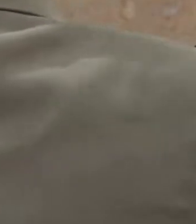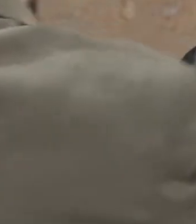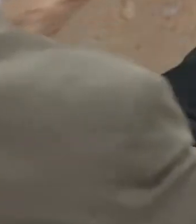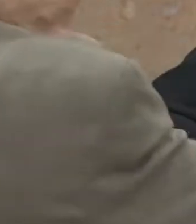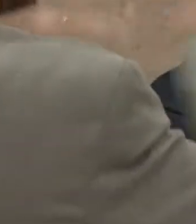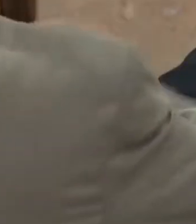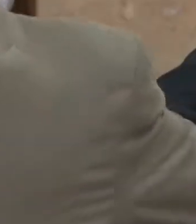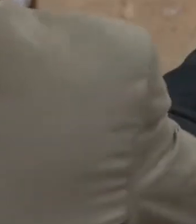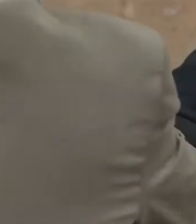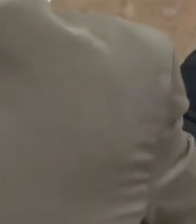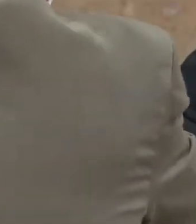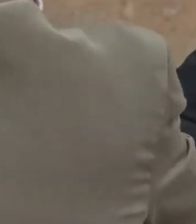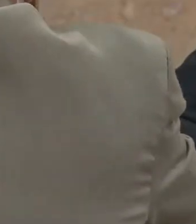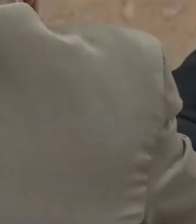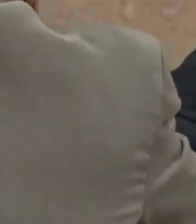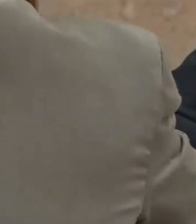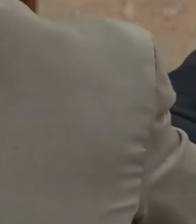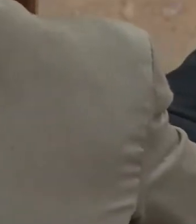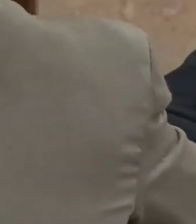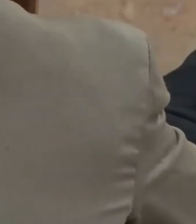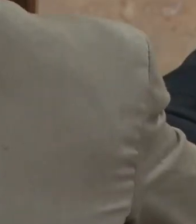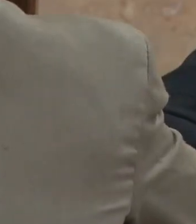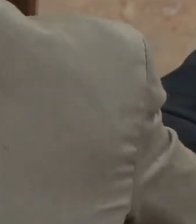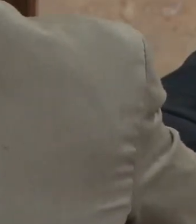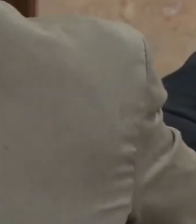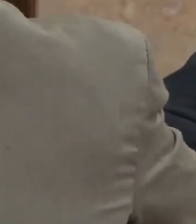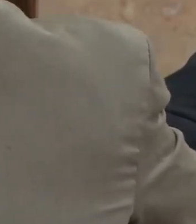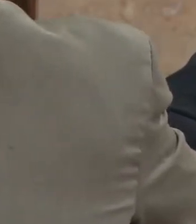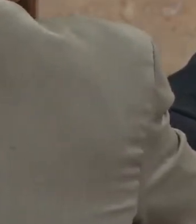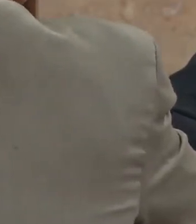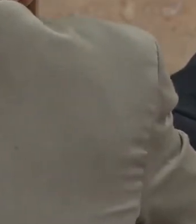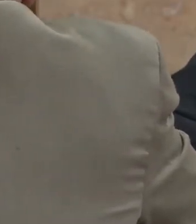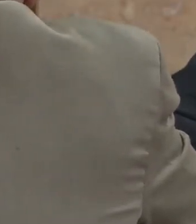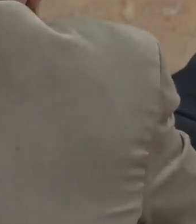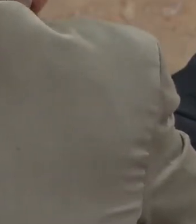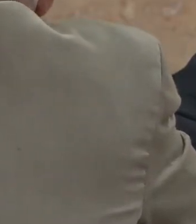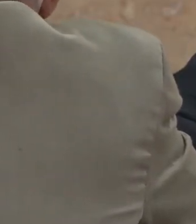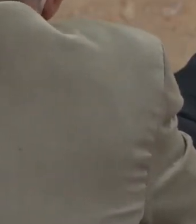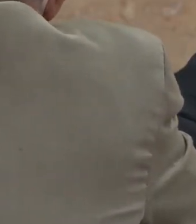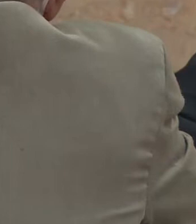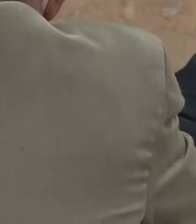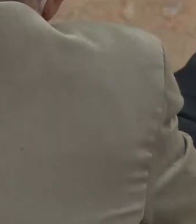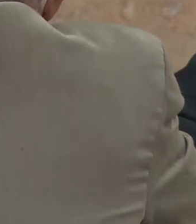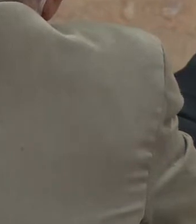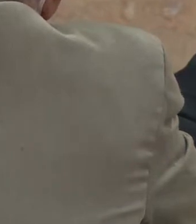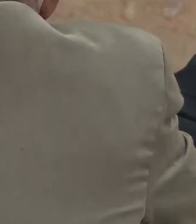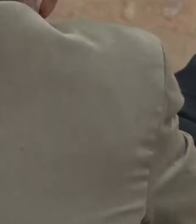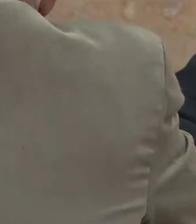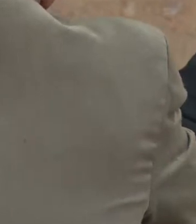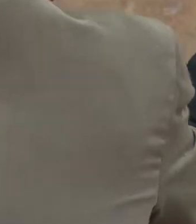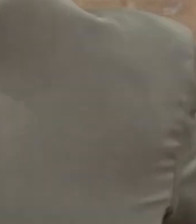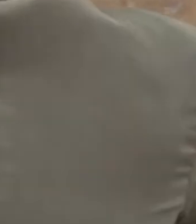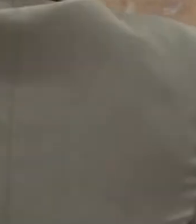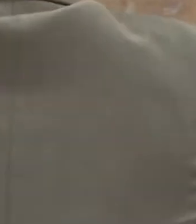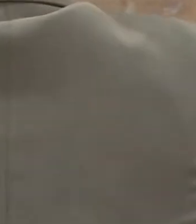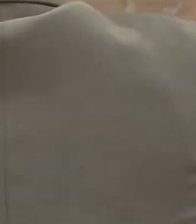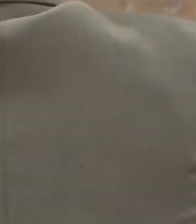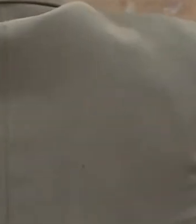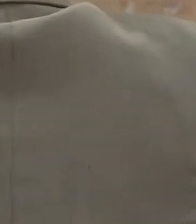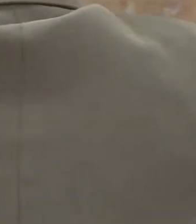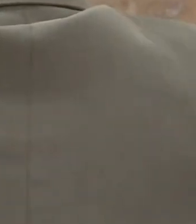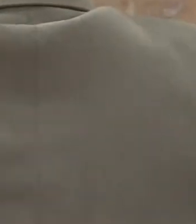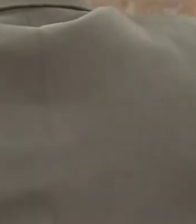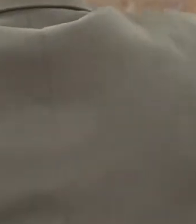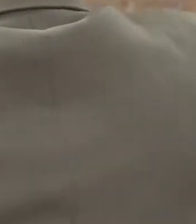providências. Projeto de resolução 01/2021 da mesa diretora da Câmara Municipal de Duque de